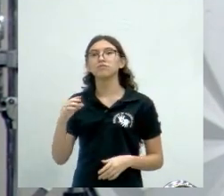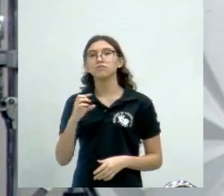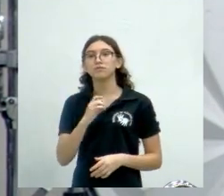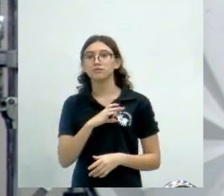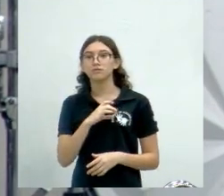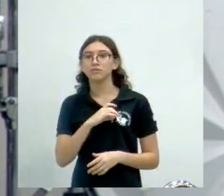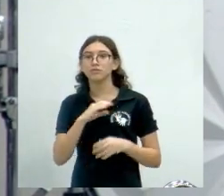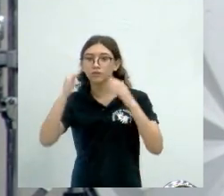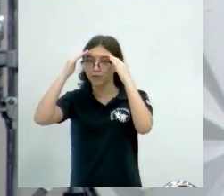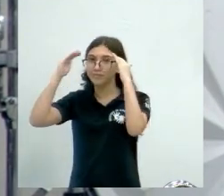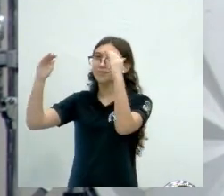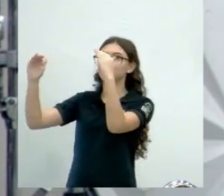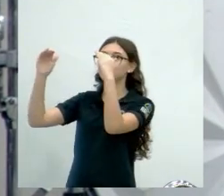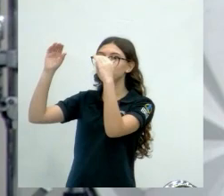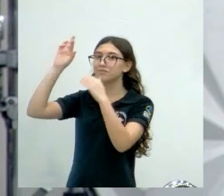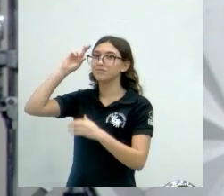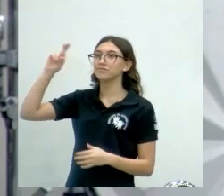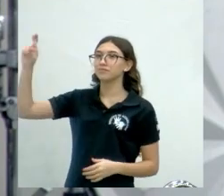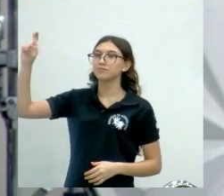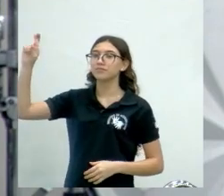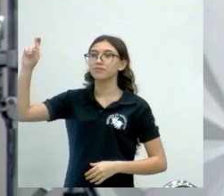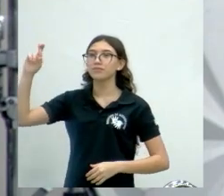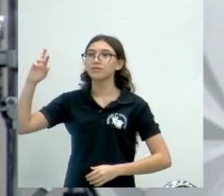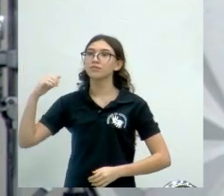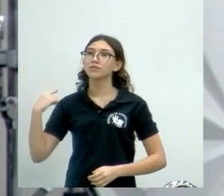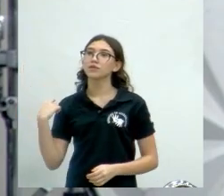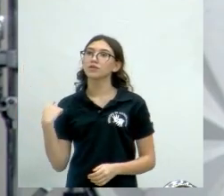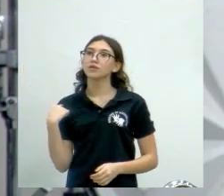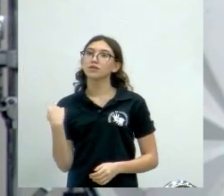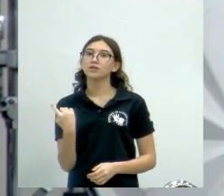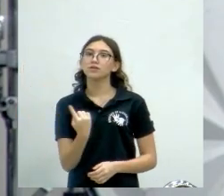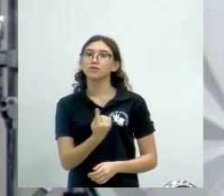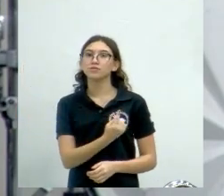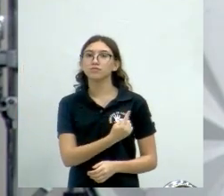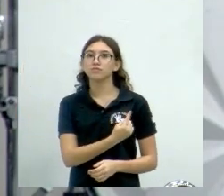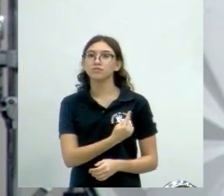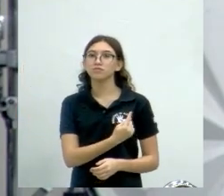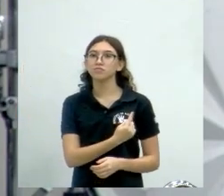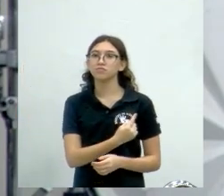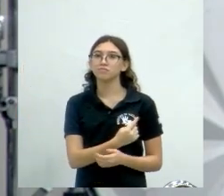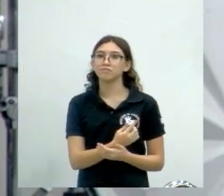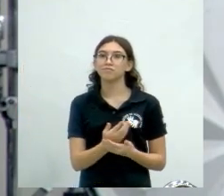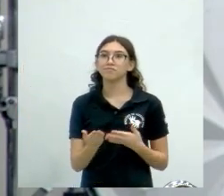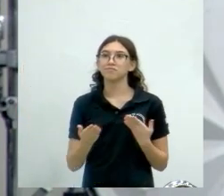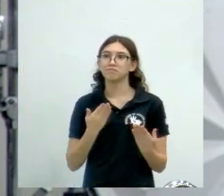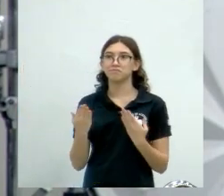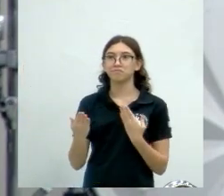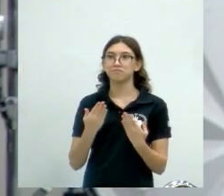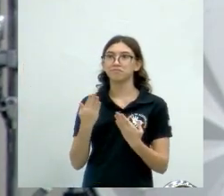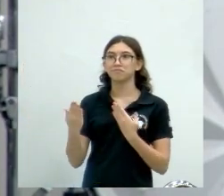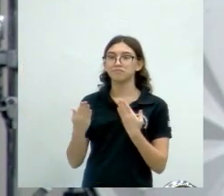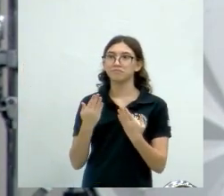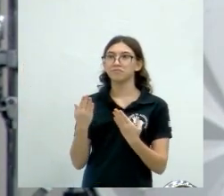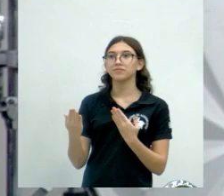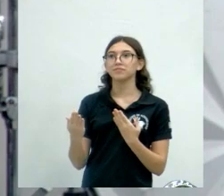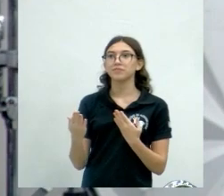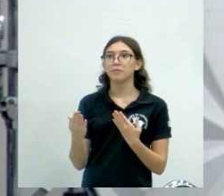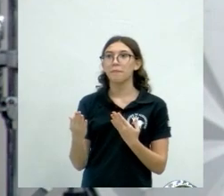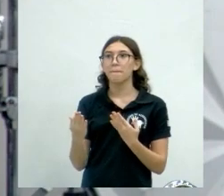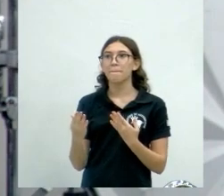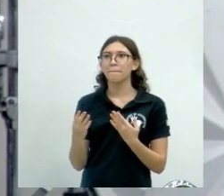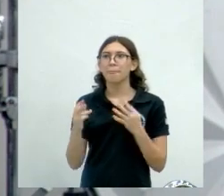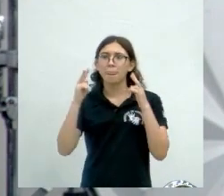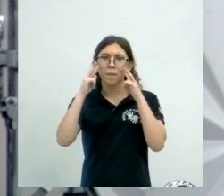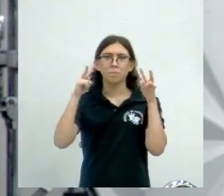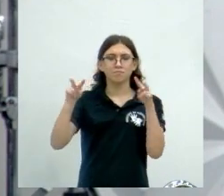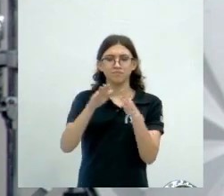inclusive, que no hebraico nós chamamos de paralelismo. Daqui a pouquinho a gente vai ver esse paralelismo nesse texto.